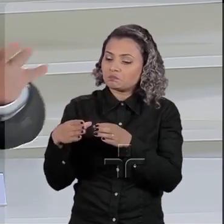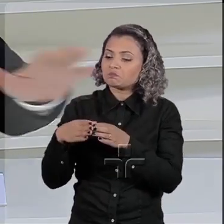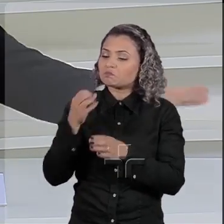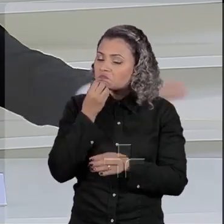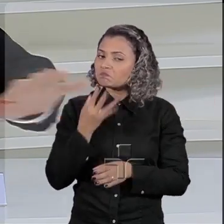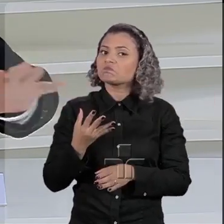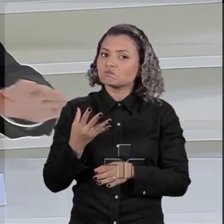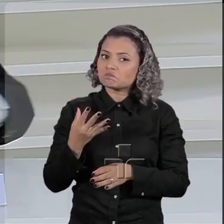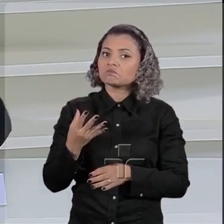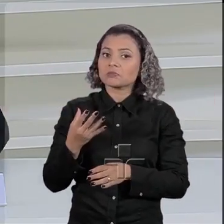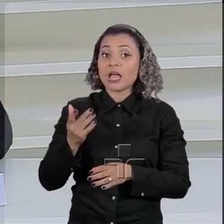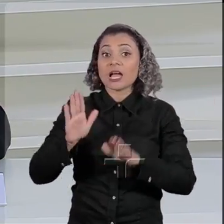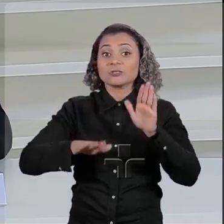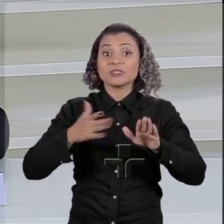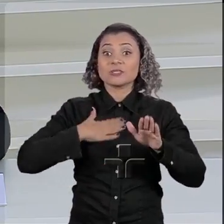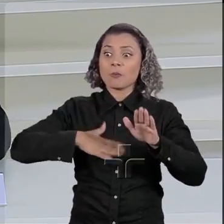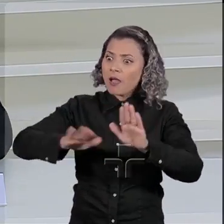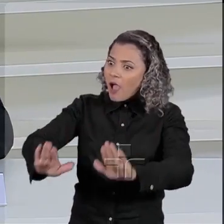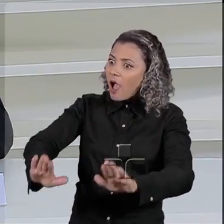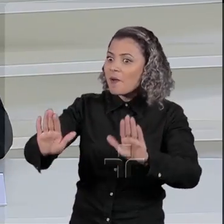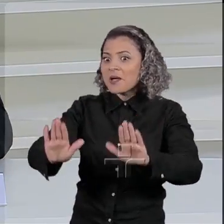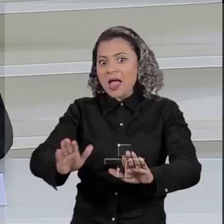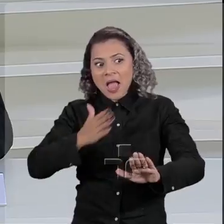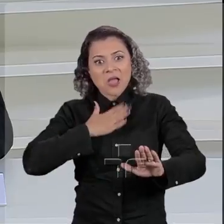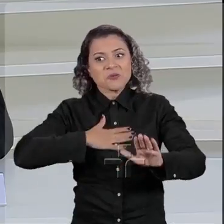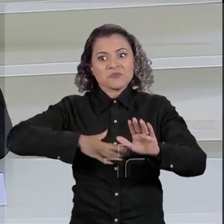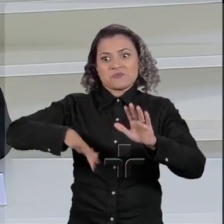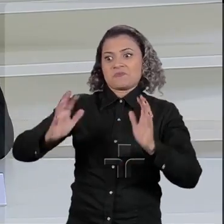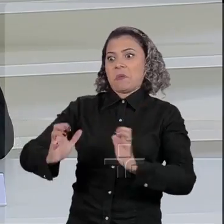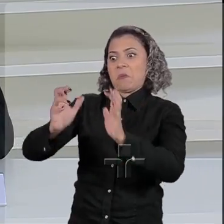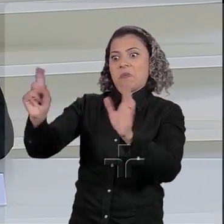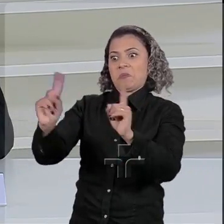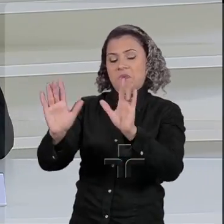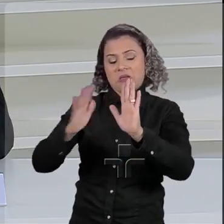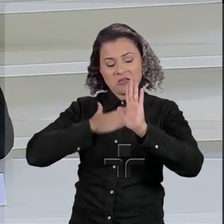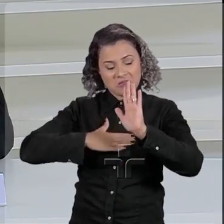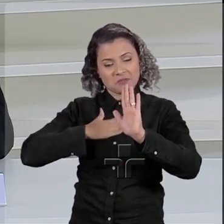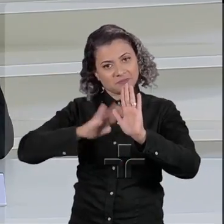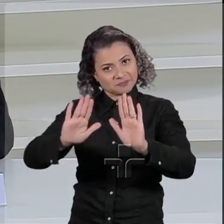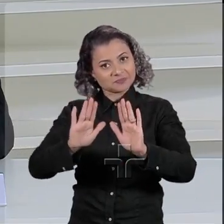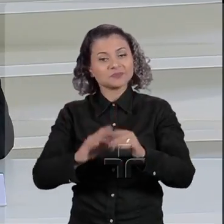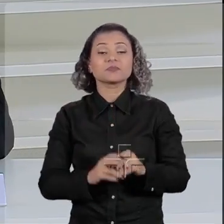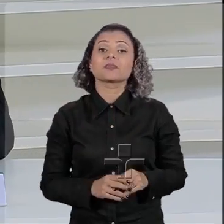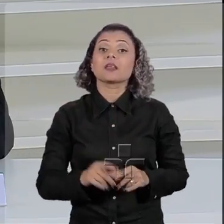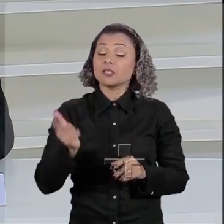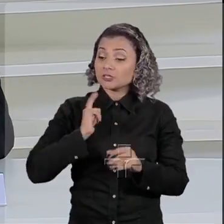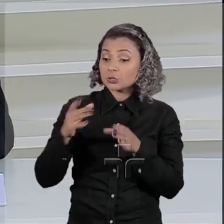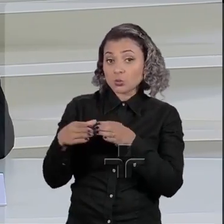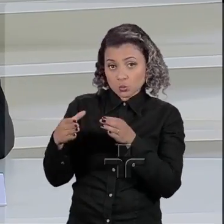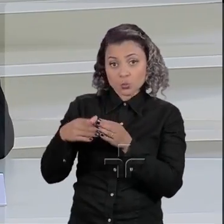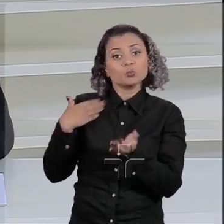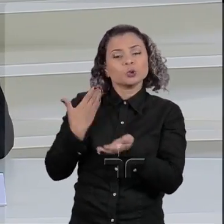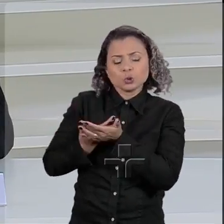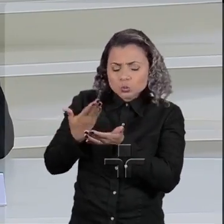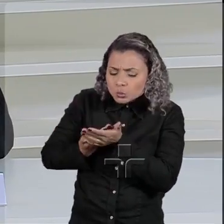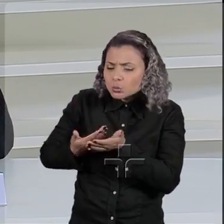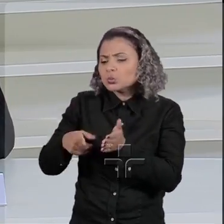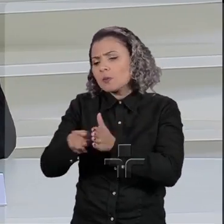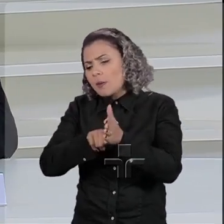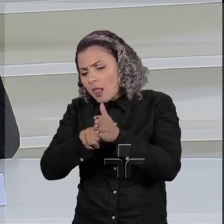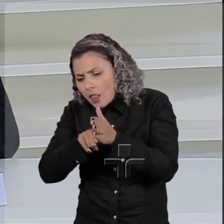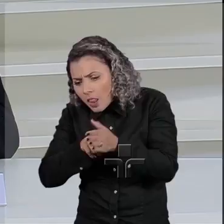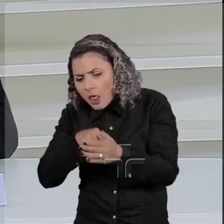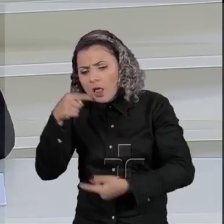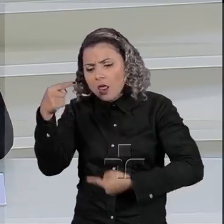dinâmico, às vezes eu tinha que apaziguar, enfim. E aquilo, tivemos estudos enfim, debates